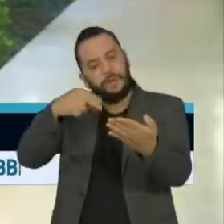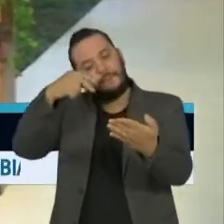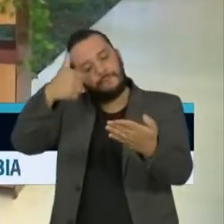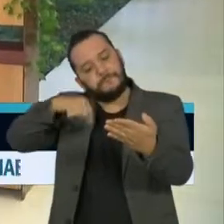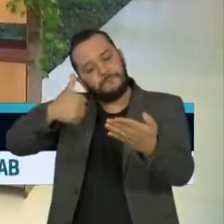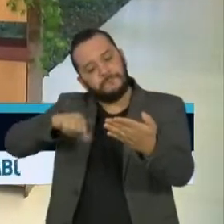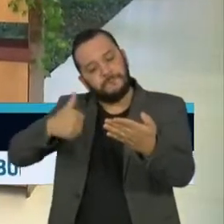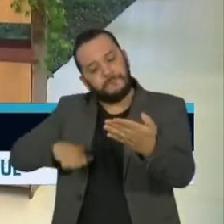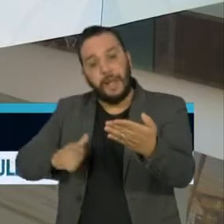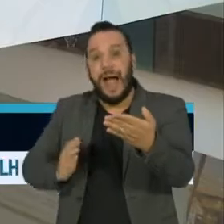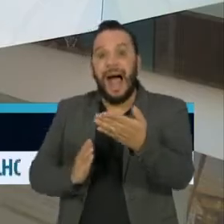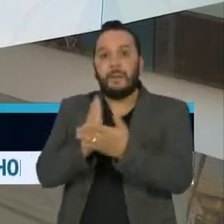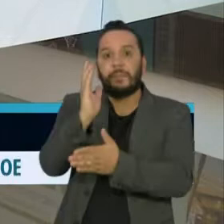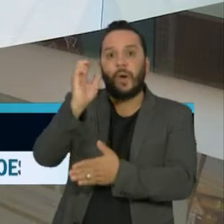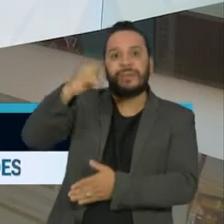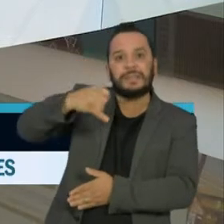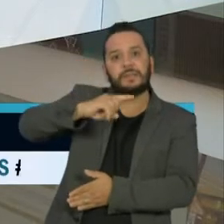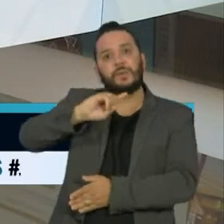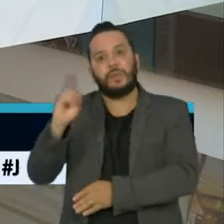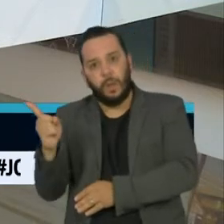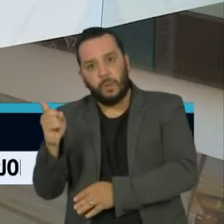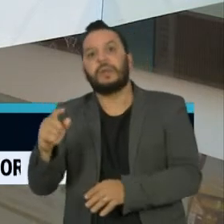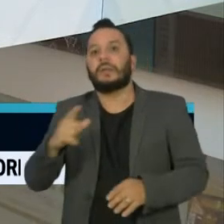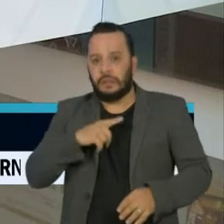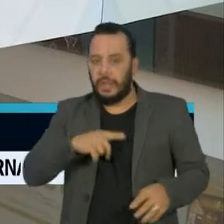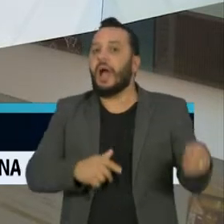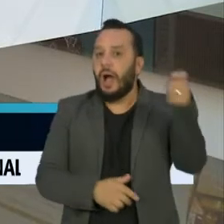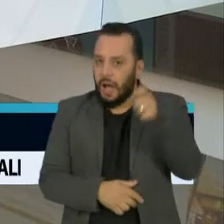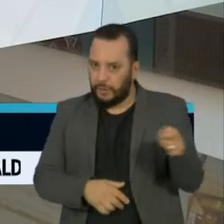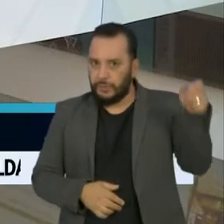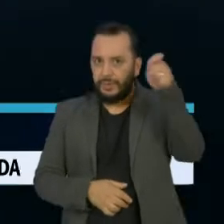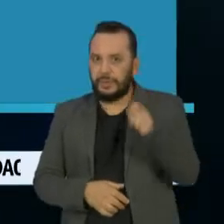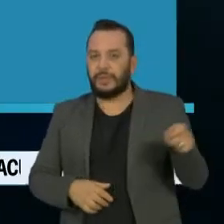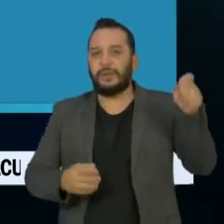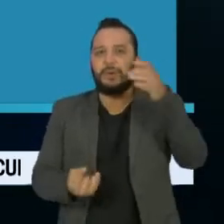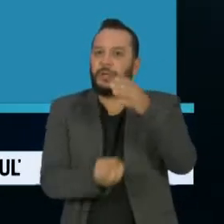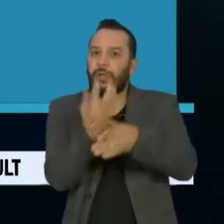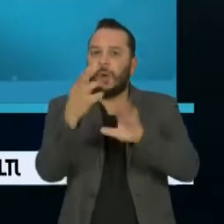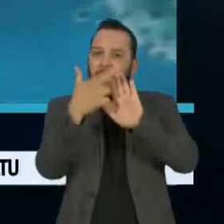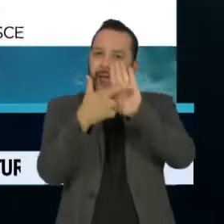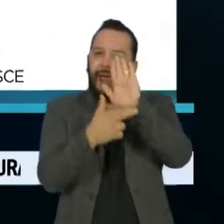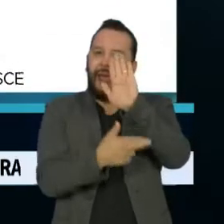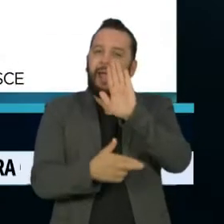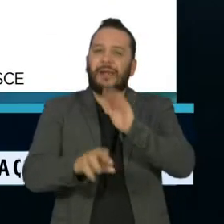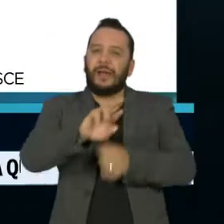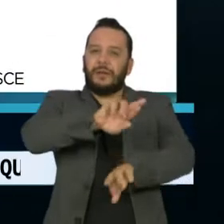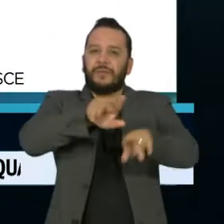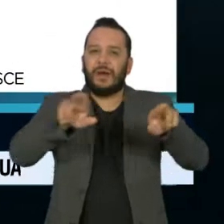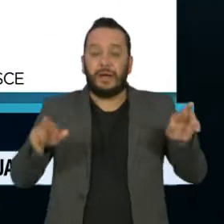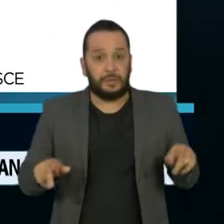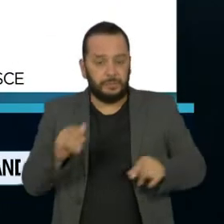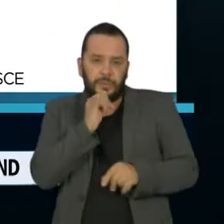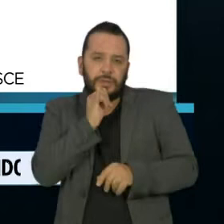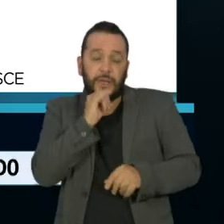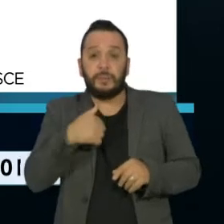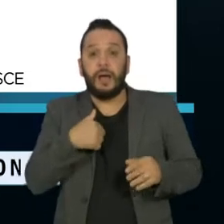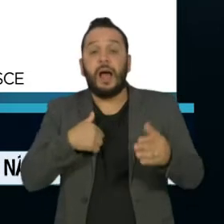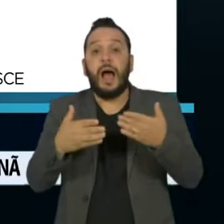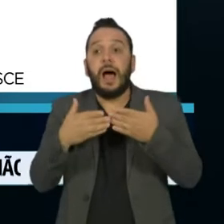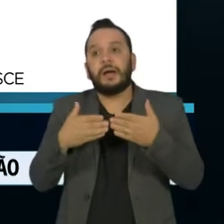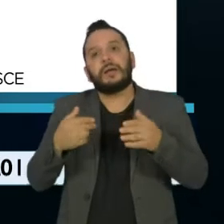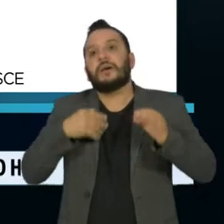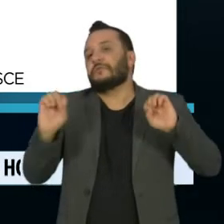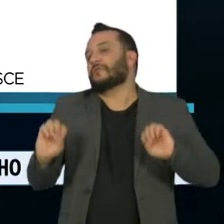segunda-feira associações que representam o setor criaram uma série de procedimentos a reabertura não poderá ter